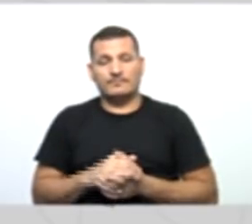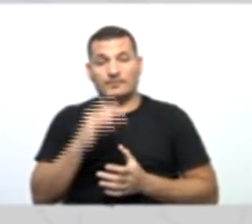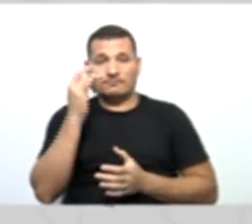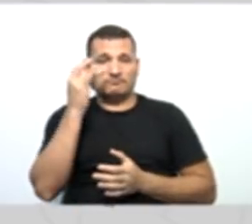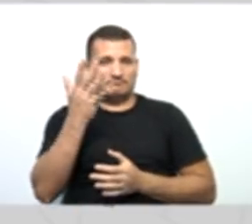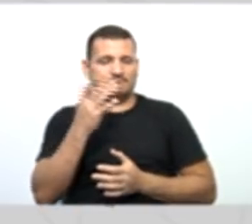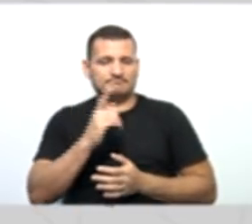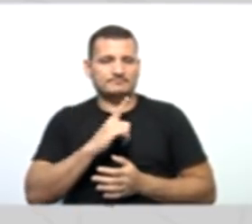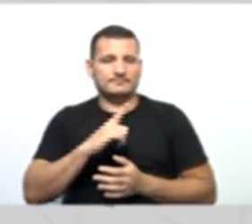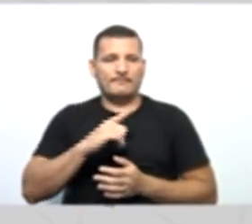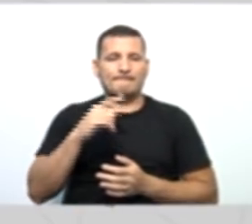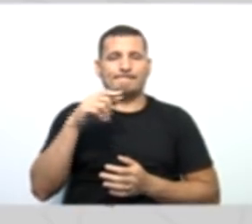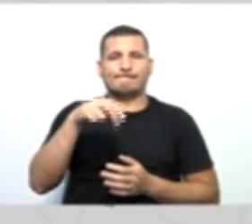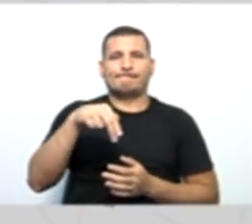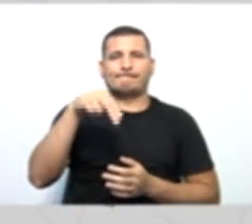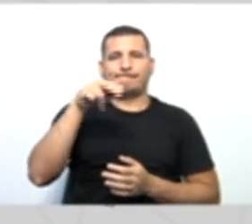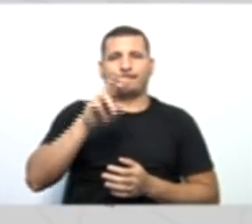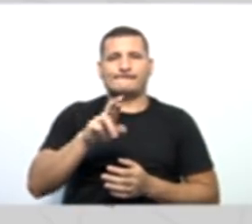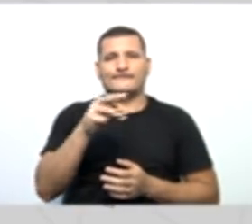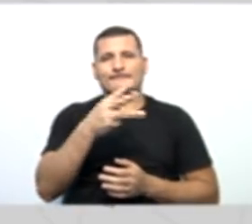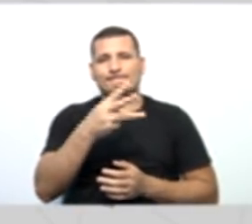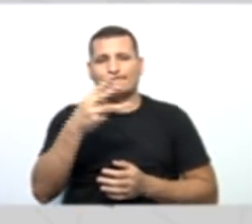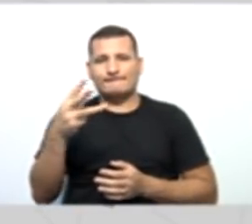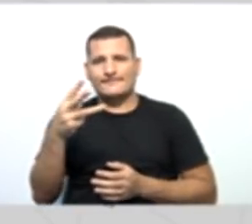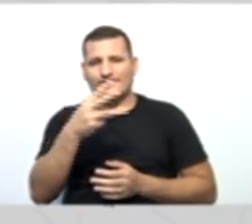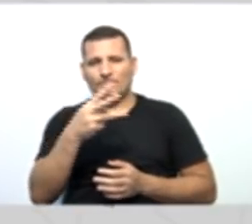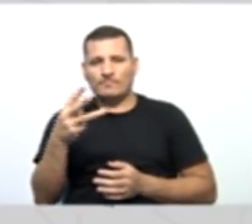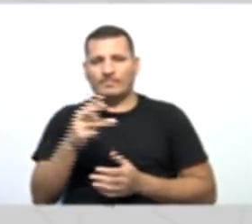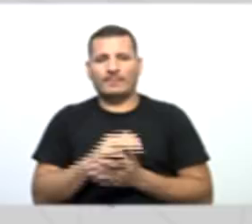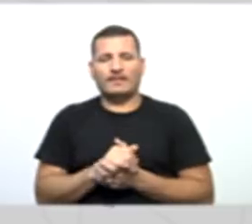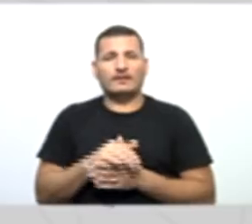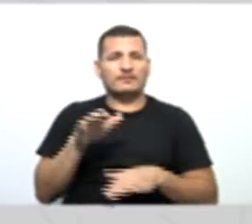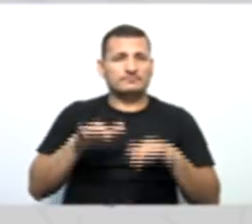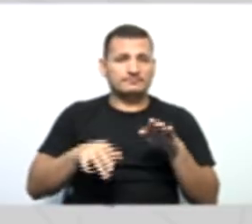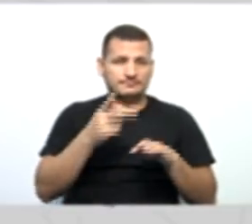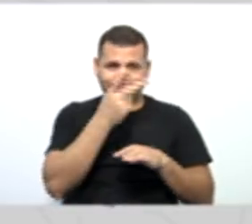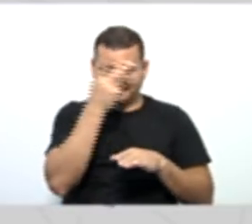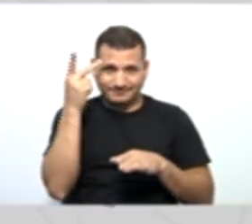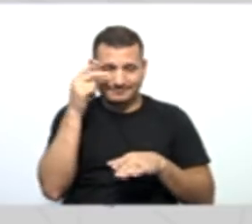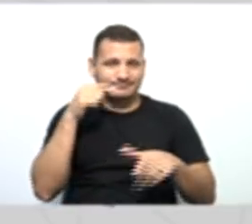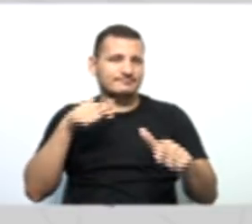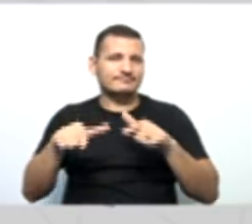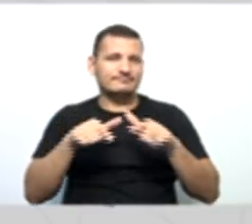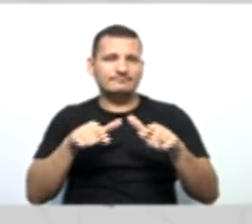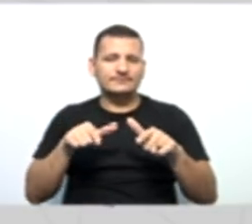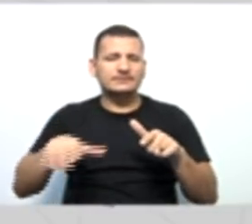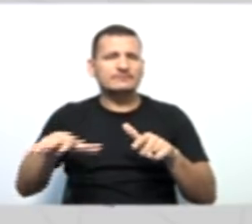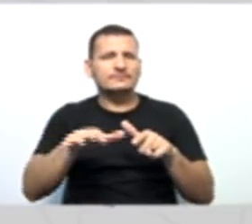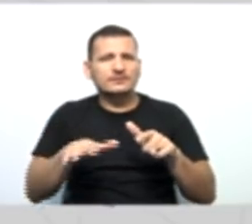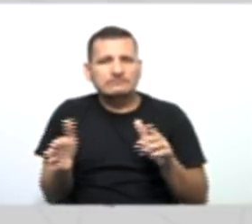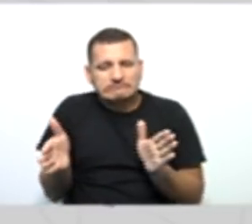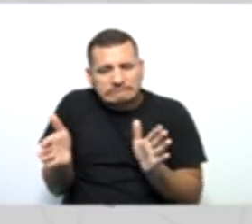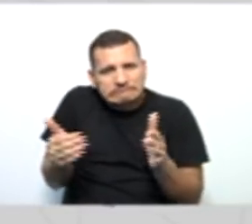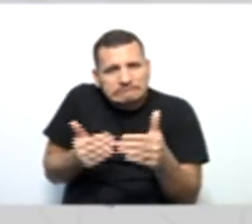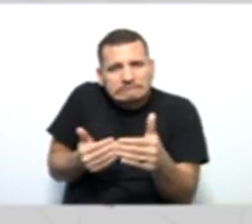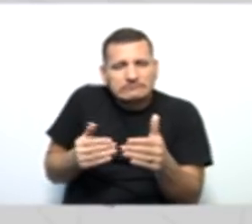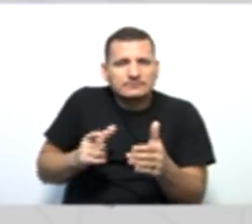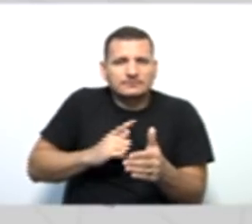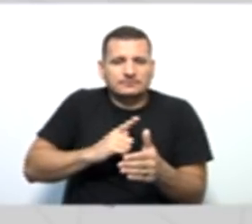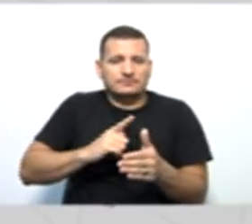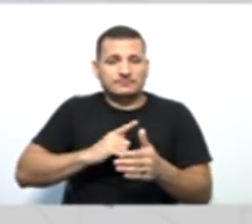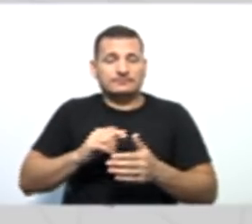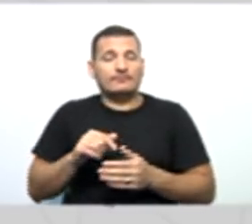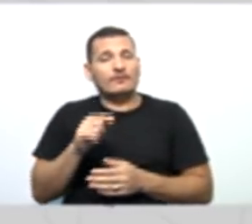agora, hein? NR33, espaços confinados. Às vezes as pessoas trabalham em espaços apertadinhos, não é?